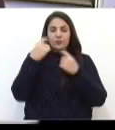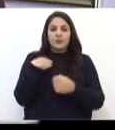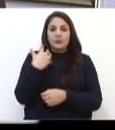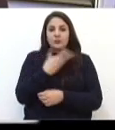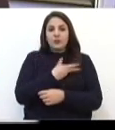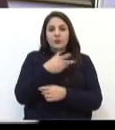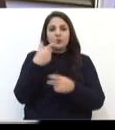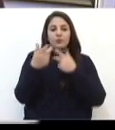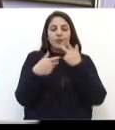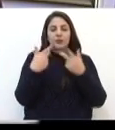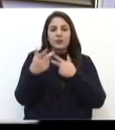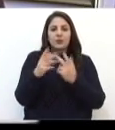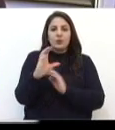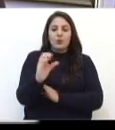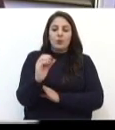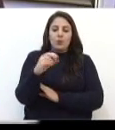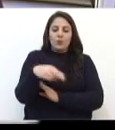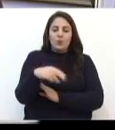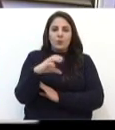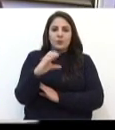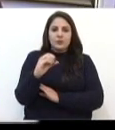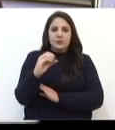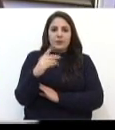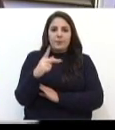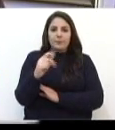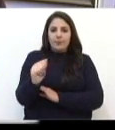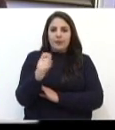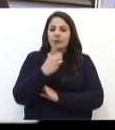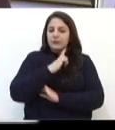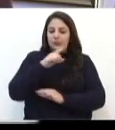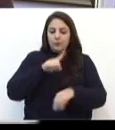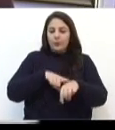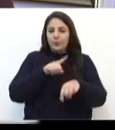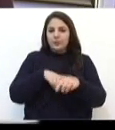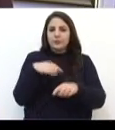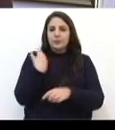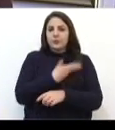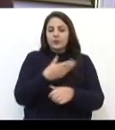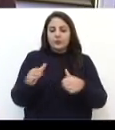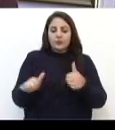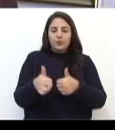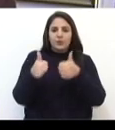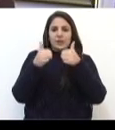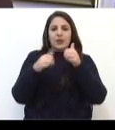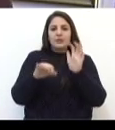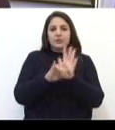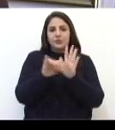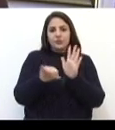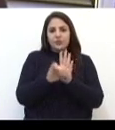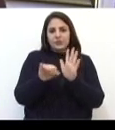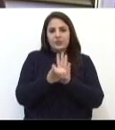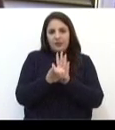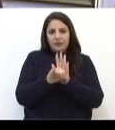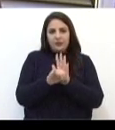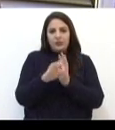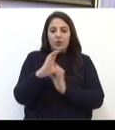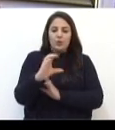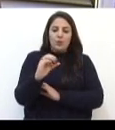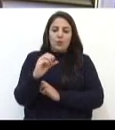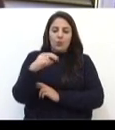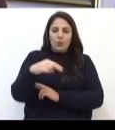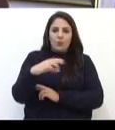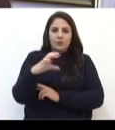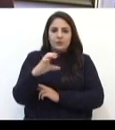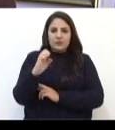que o Concepro, a diretoria atual do Concepro tem no momento, é de resgatarmos a qualidade de identidade de utilidade pública do